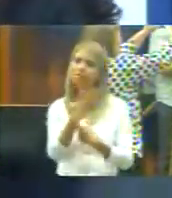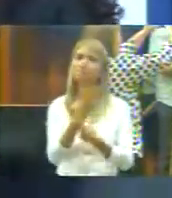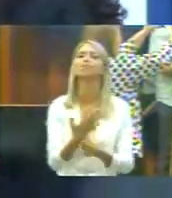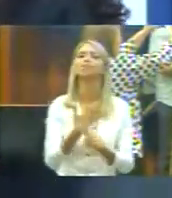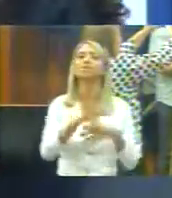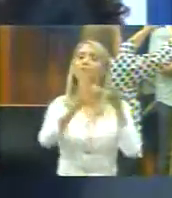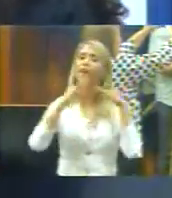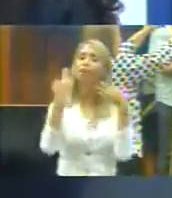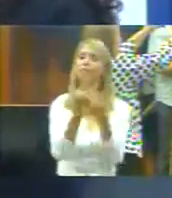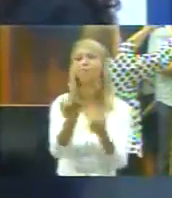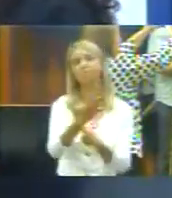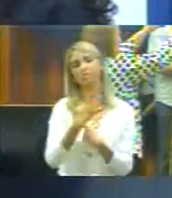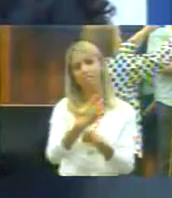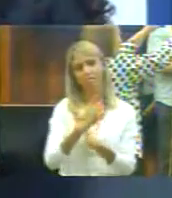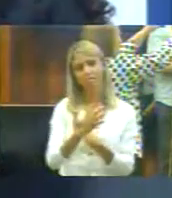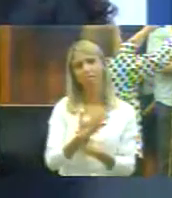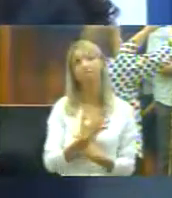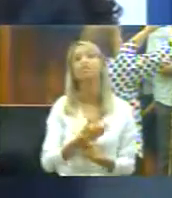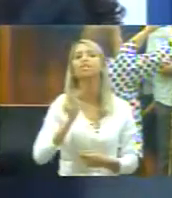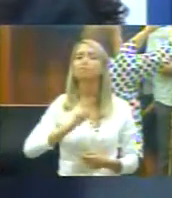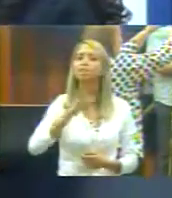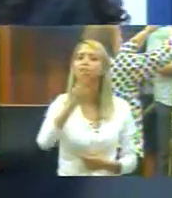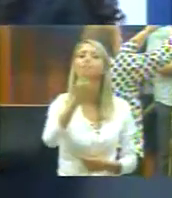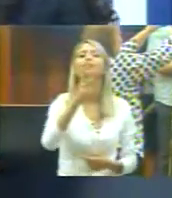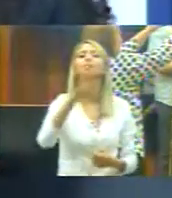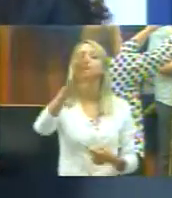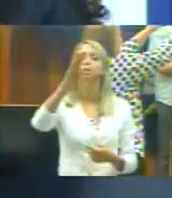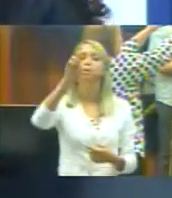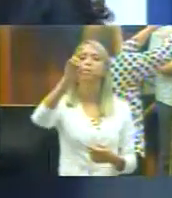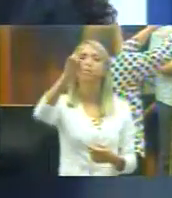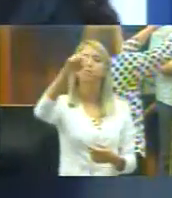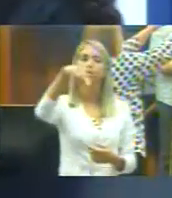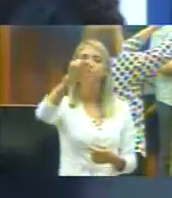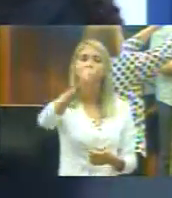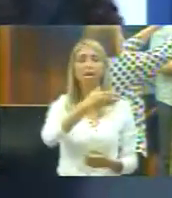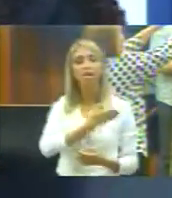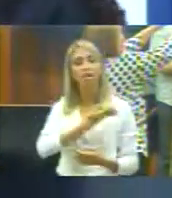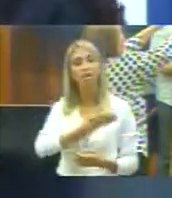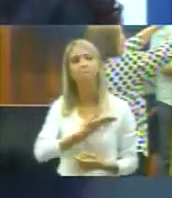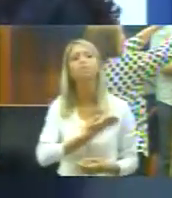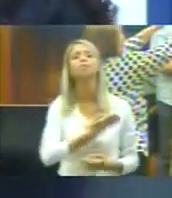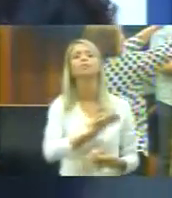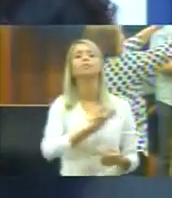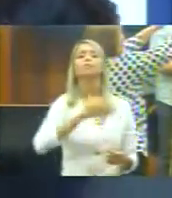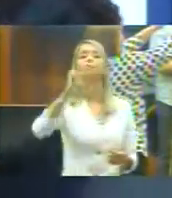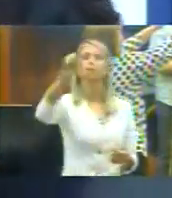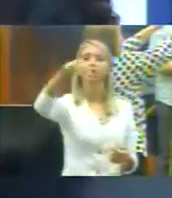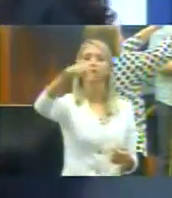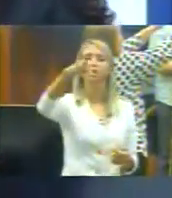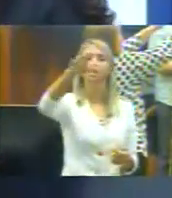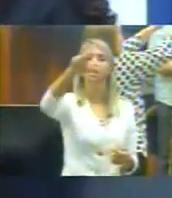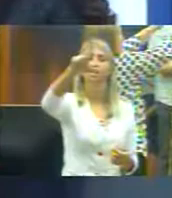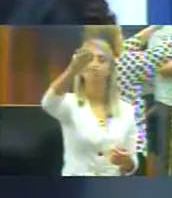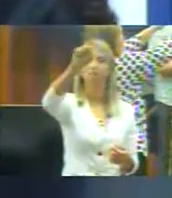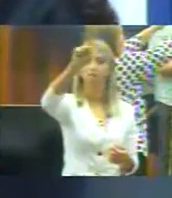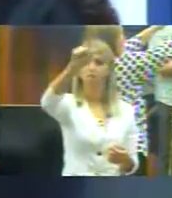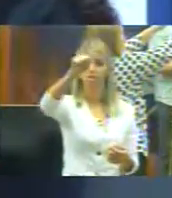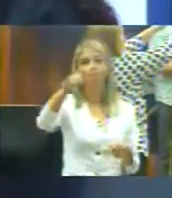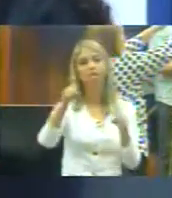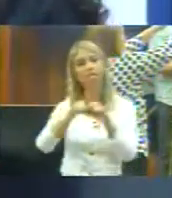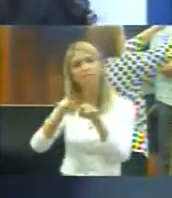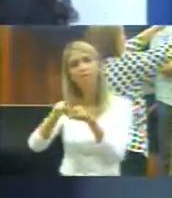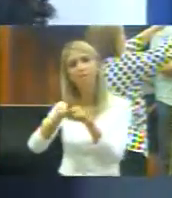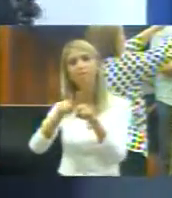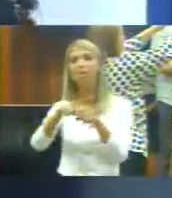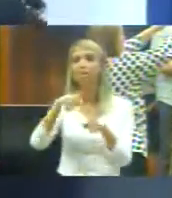pais, a Bruna por ter nos apoiado, esteve com a gente em todo o tempo, o Aquiles, a todos, o Mauro também, que acompanhou a gente, cadê